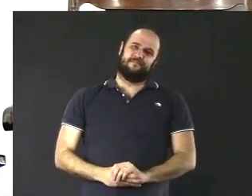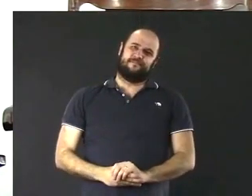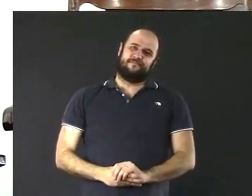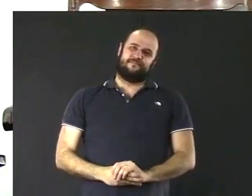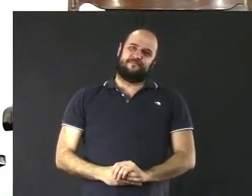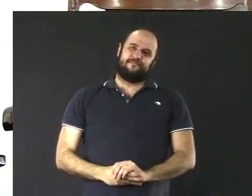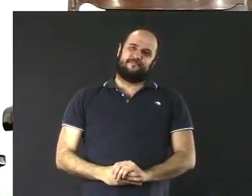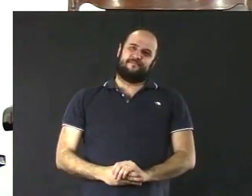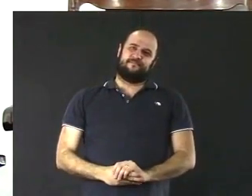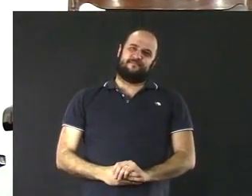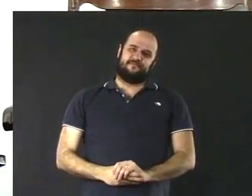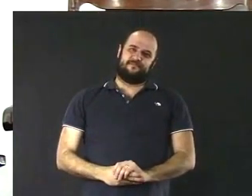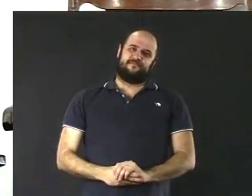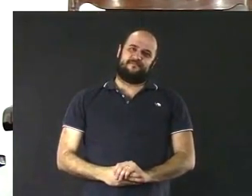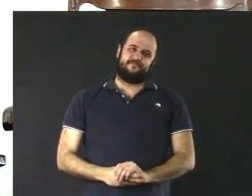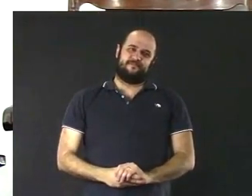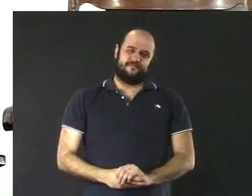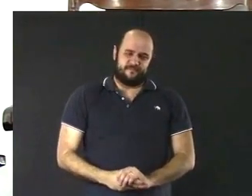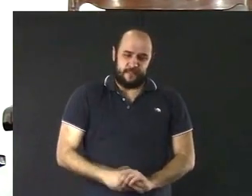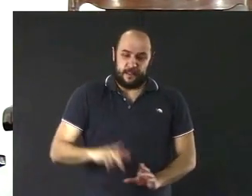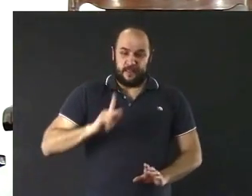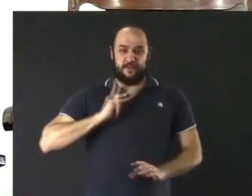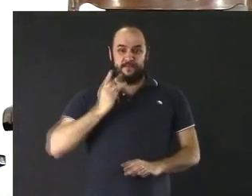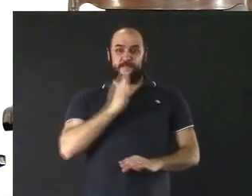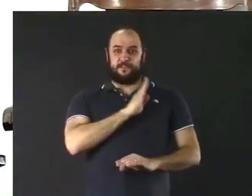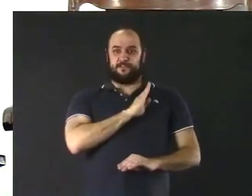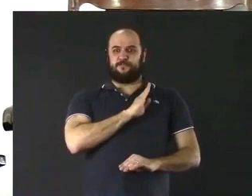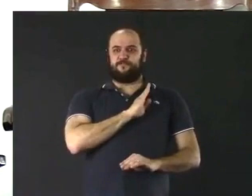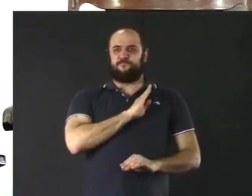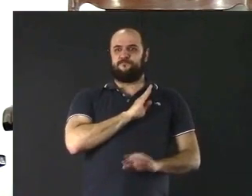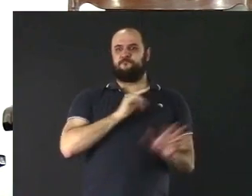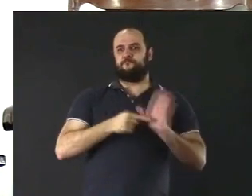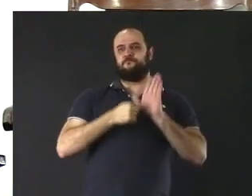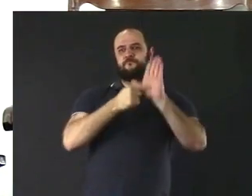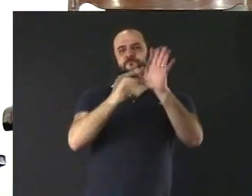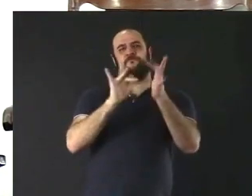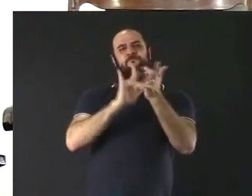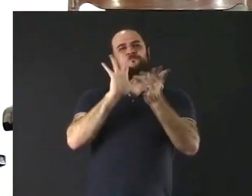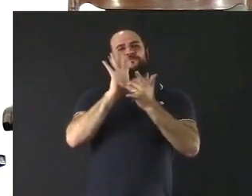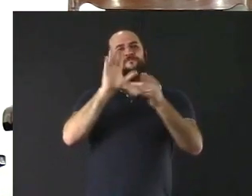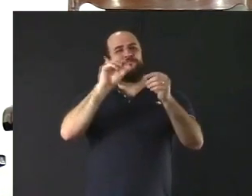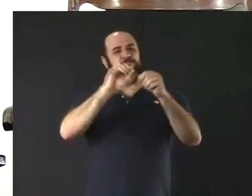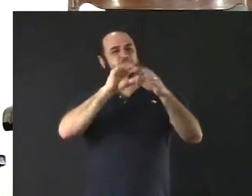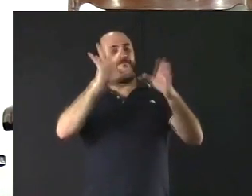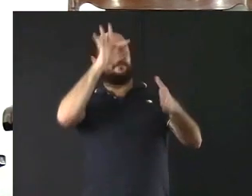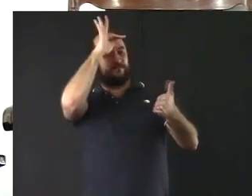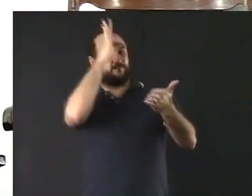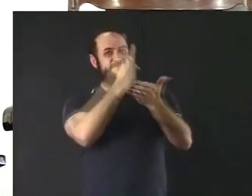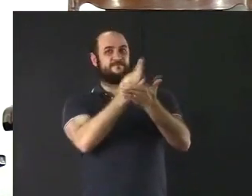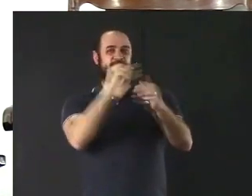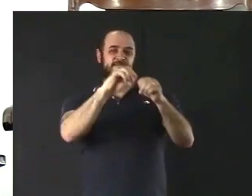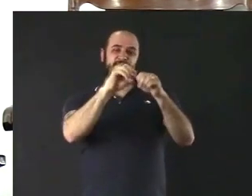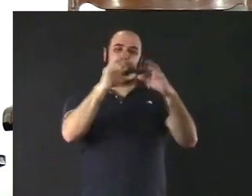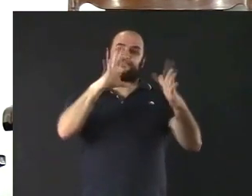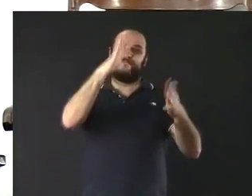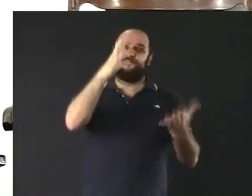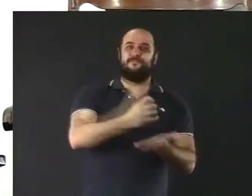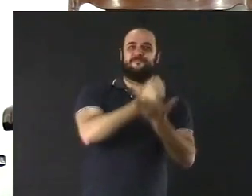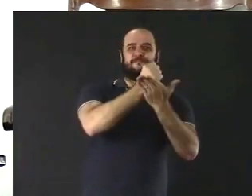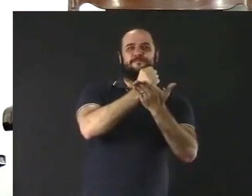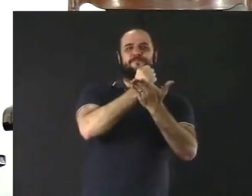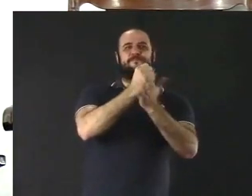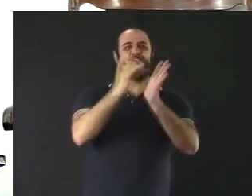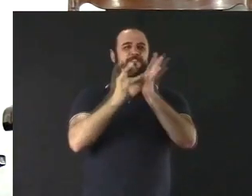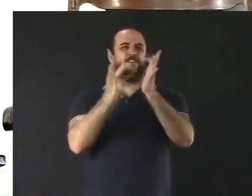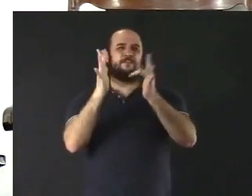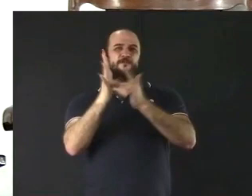Todo o livro de Hebreus, Jesus é visto como o autor da fé, da salvação, aquele que abre